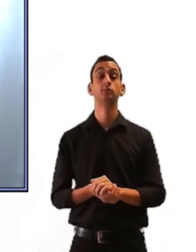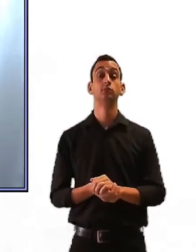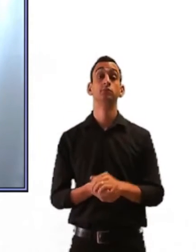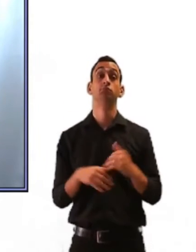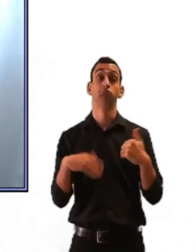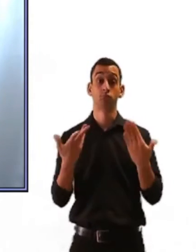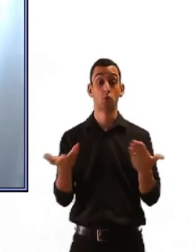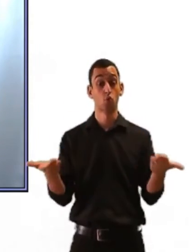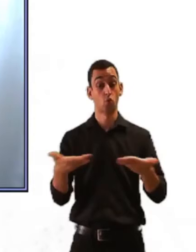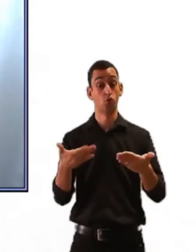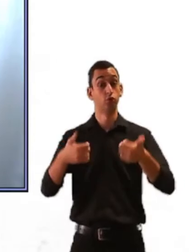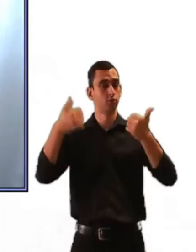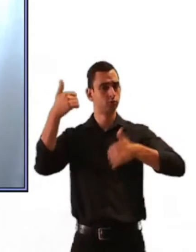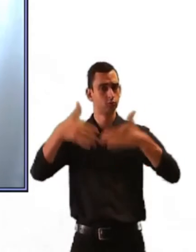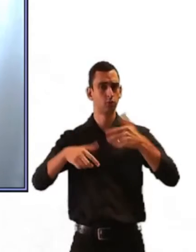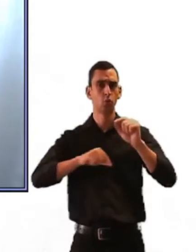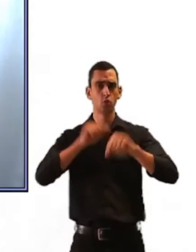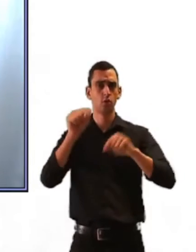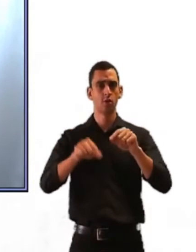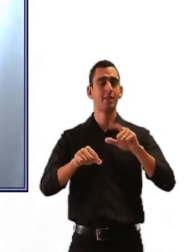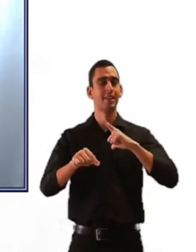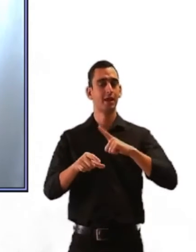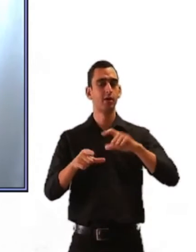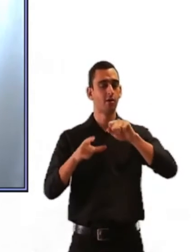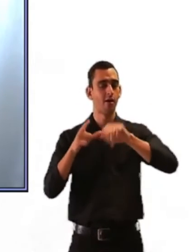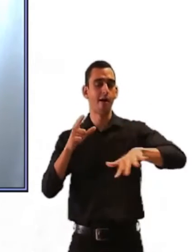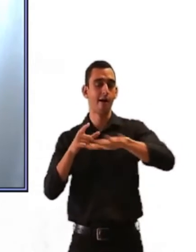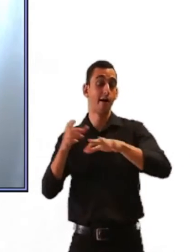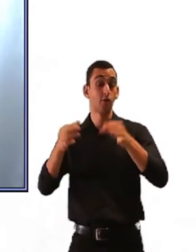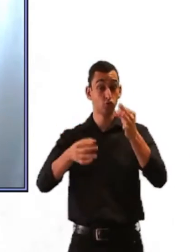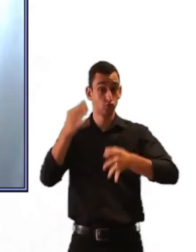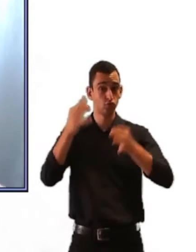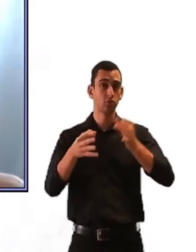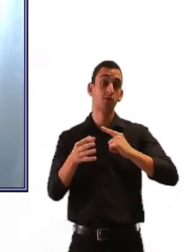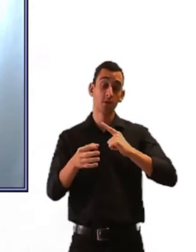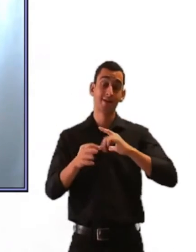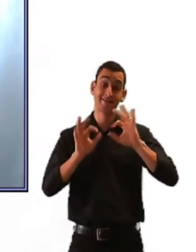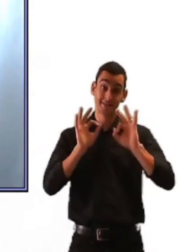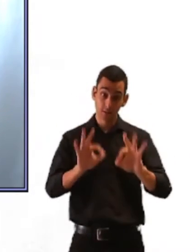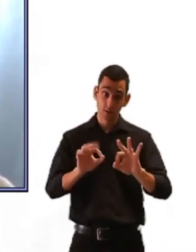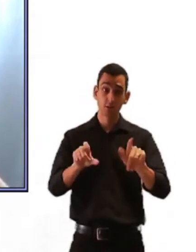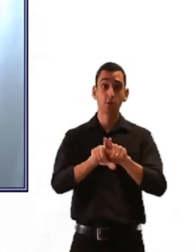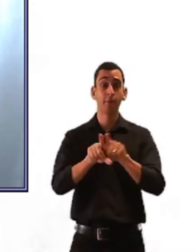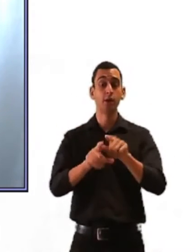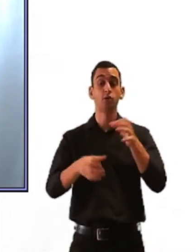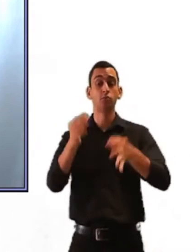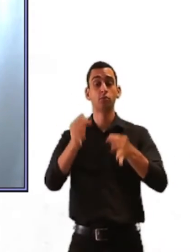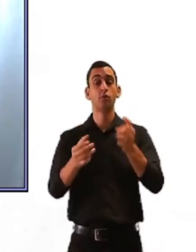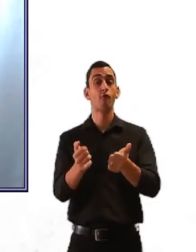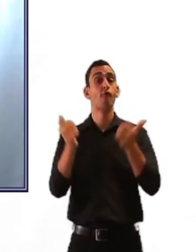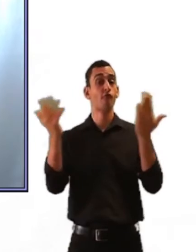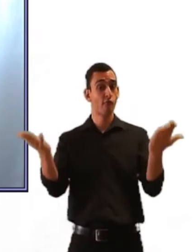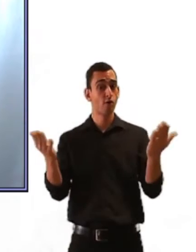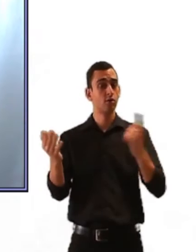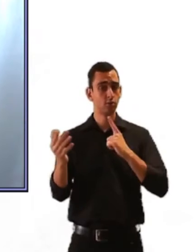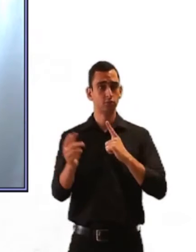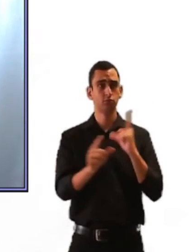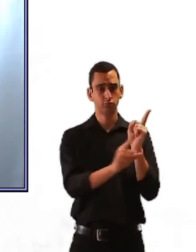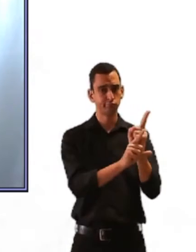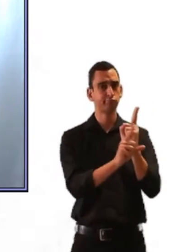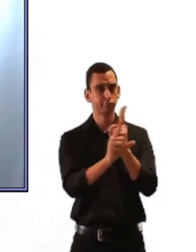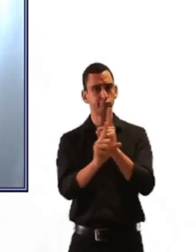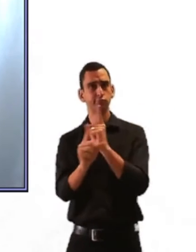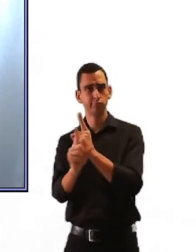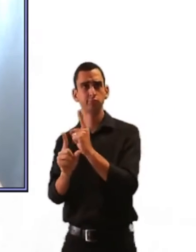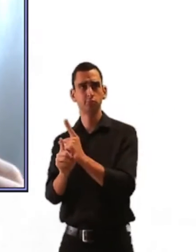né? Fatores jurídicos, que é o modelo legalista, fatores extrajurídicos. Fatores extrajurídicos, a